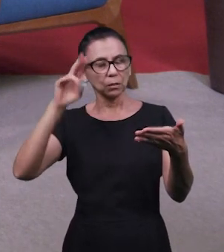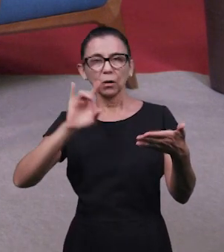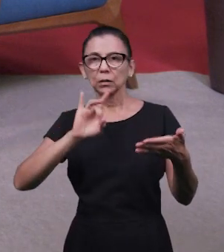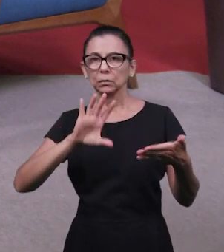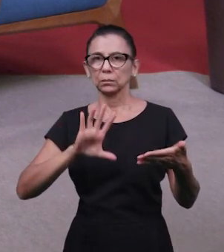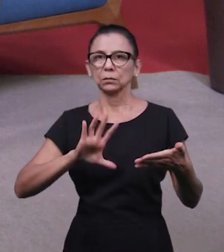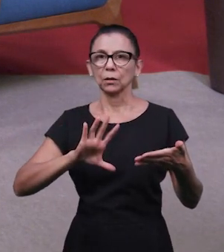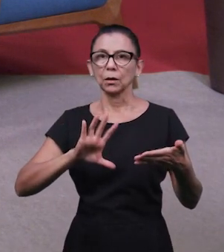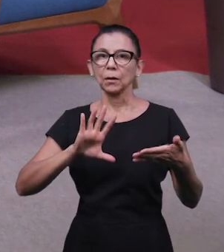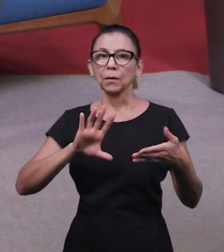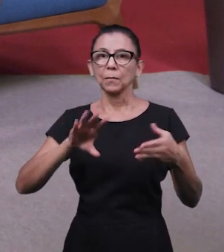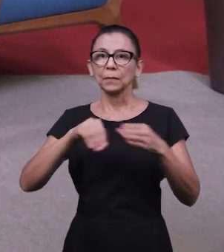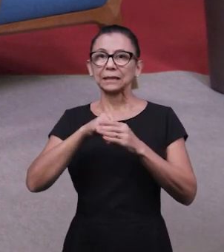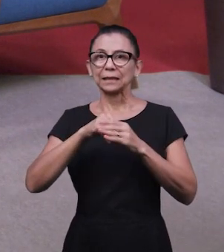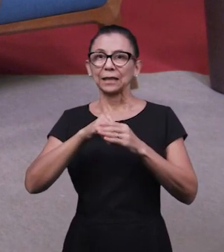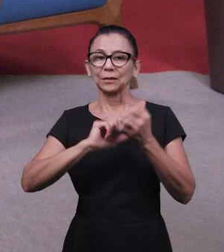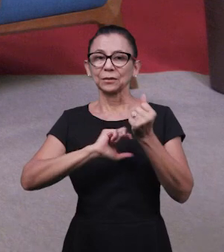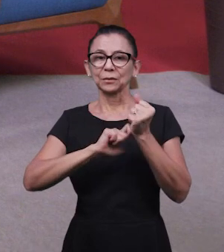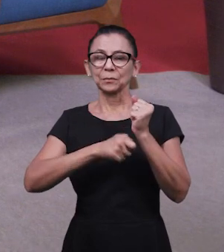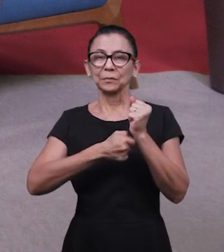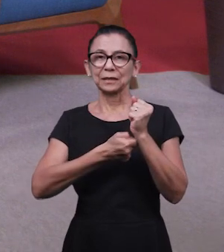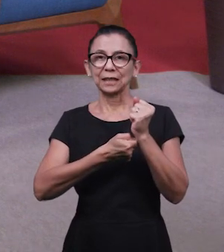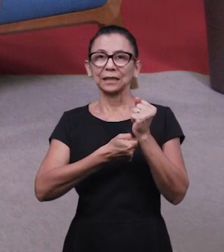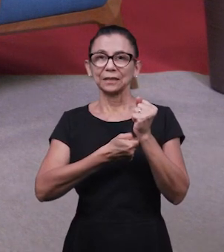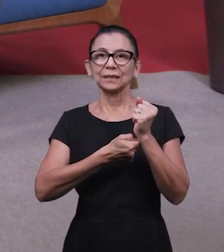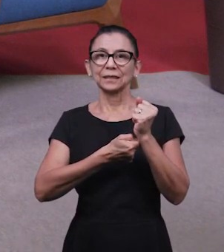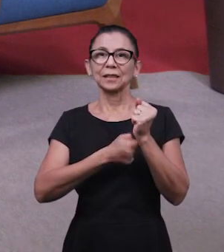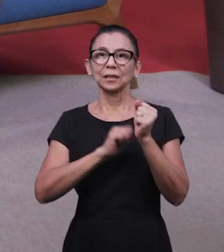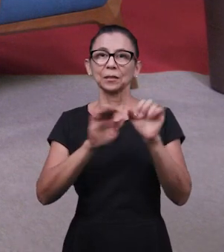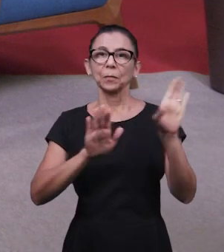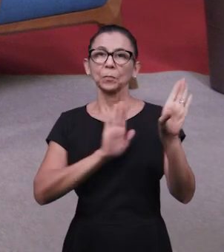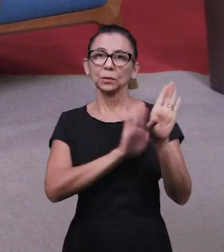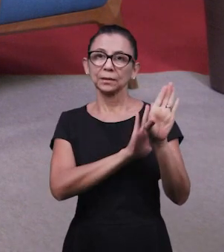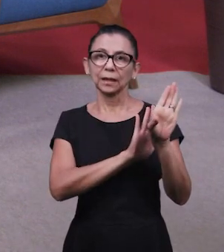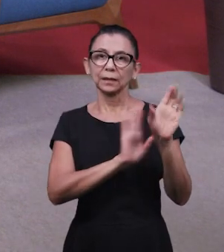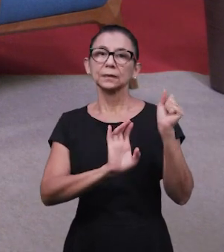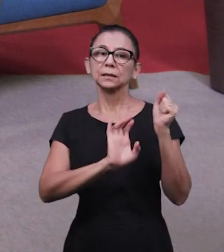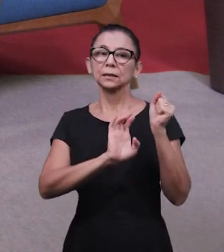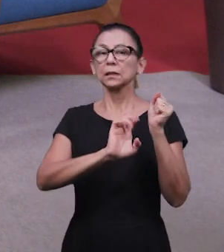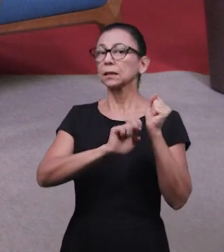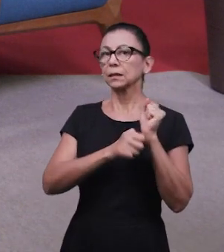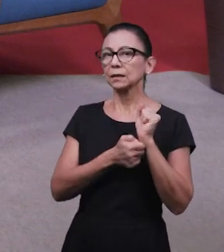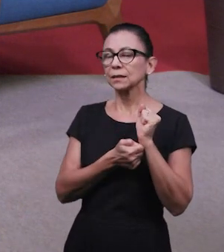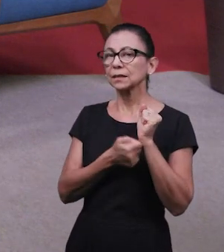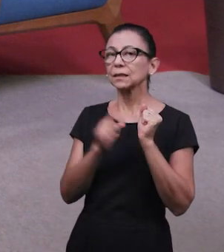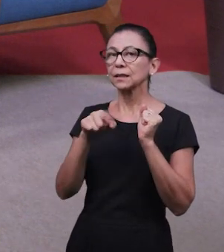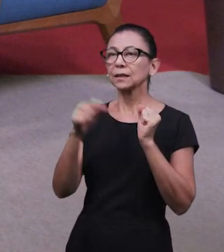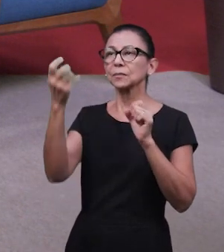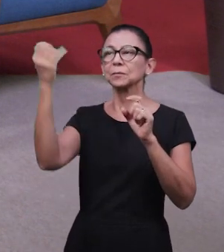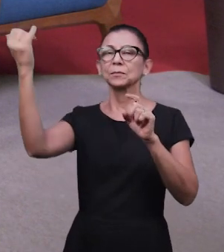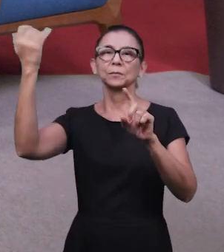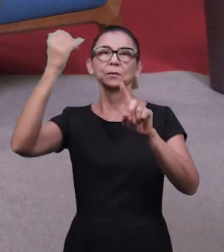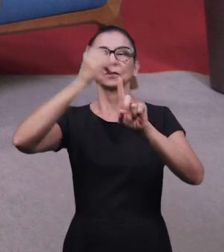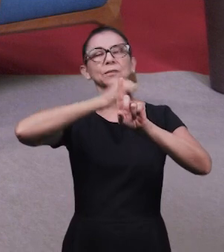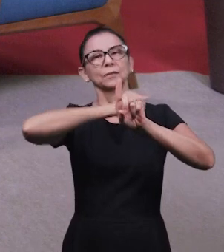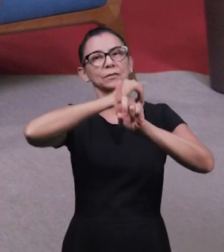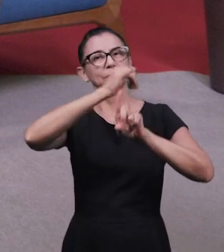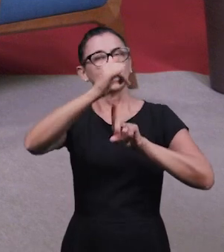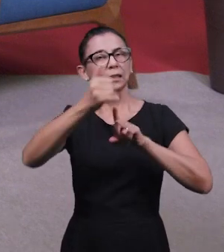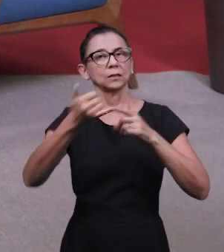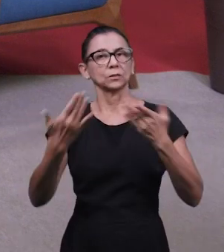essa, dos valentes de Davi, dos seus atos de bravura, são simplesmente narrativas históricas